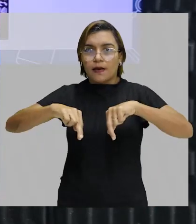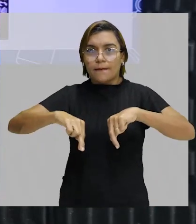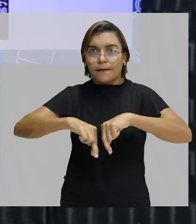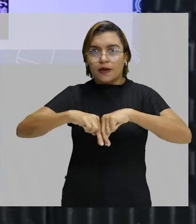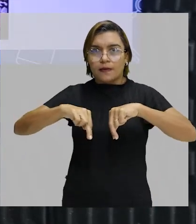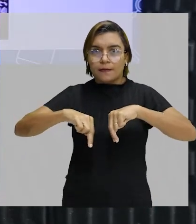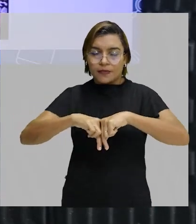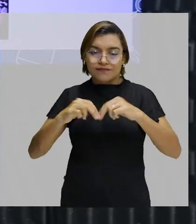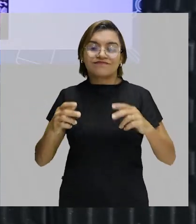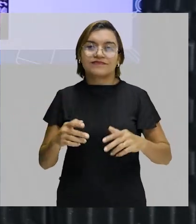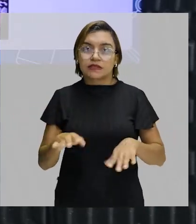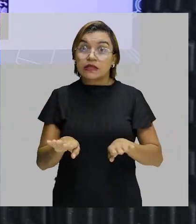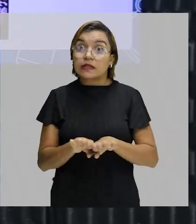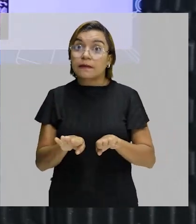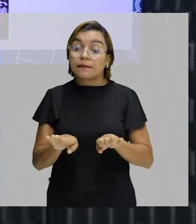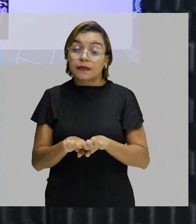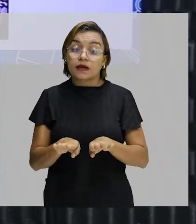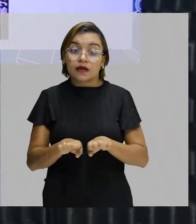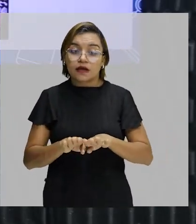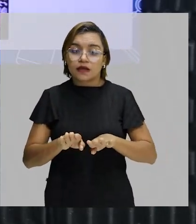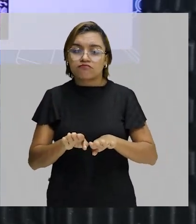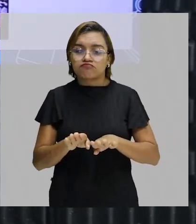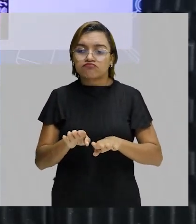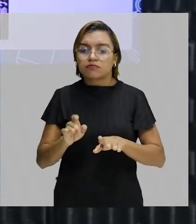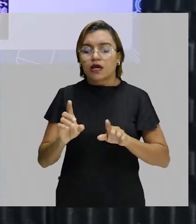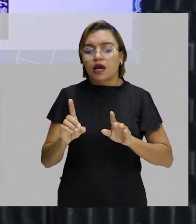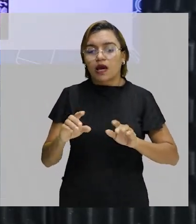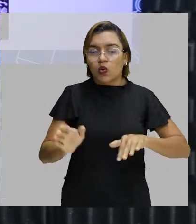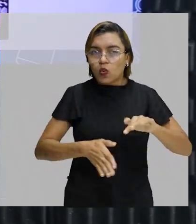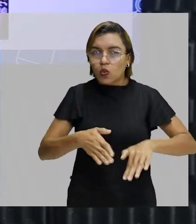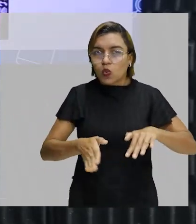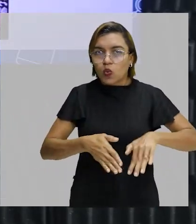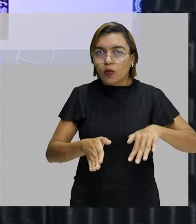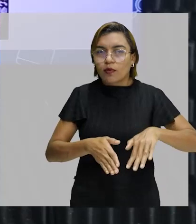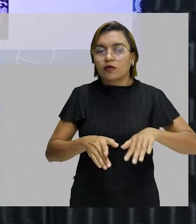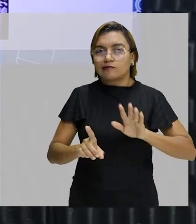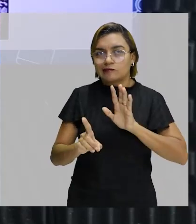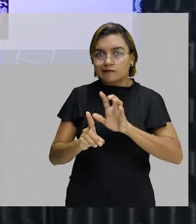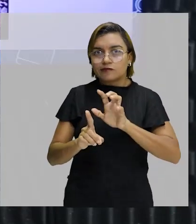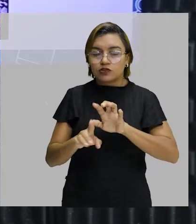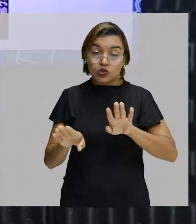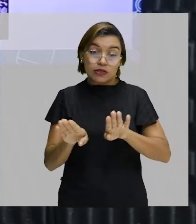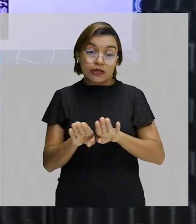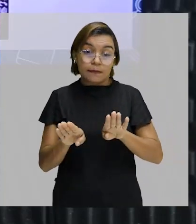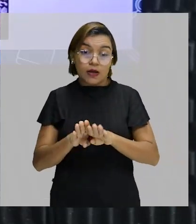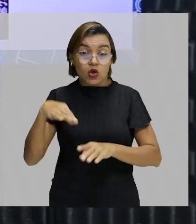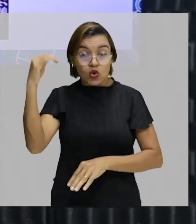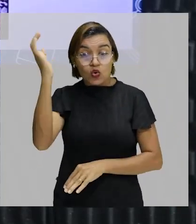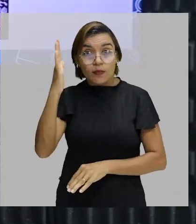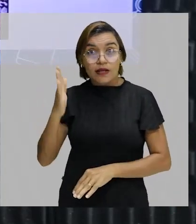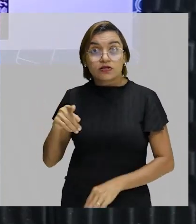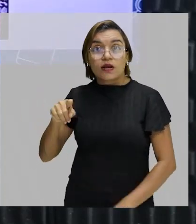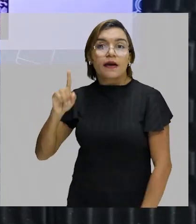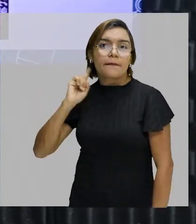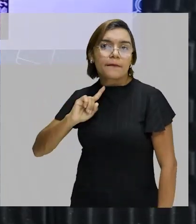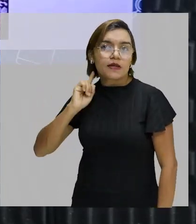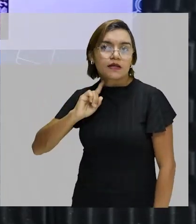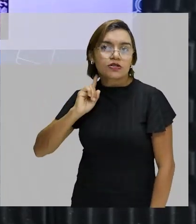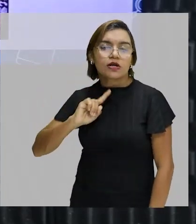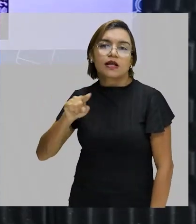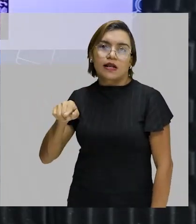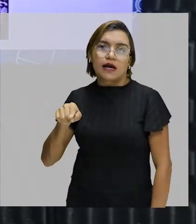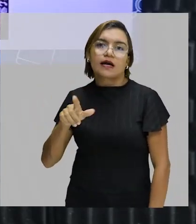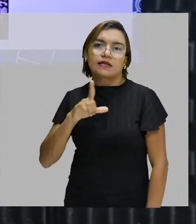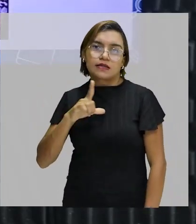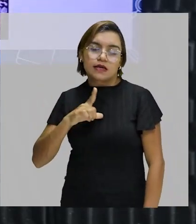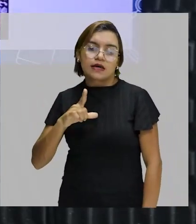Maranhão, que é o tambor de crioula. No Brasil, essa manifestação ainda pode ser vista em Minas Gerais, onde é conhecido